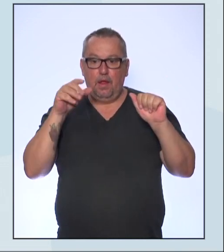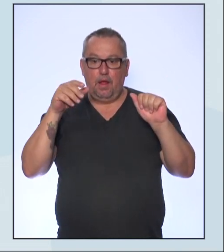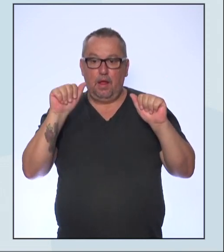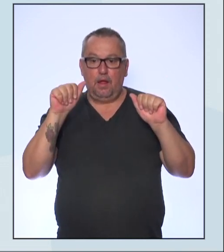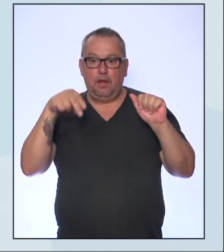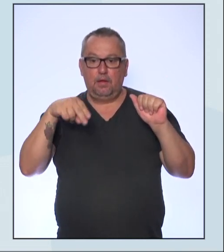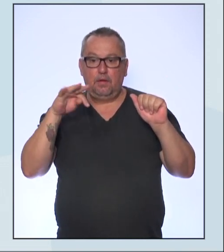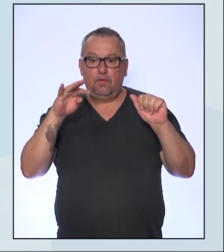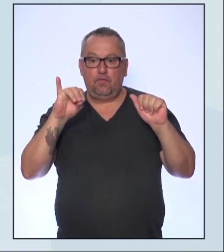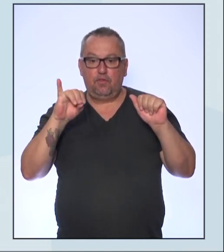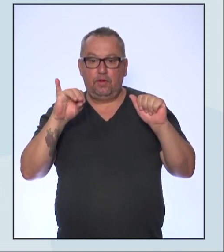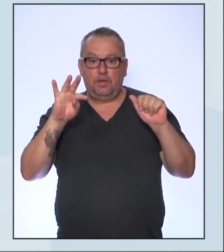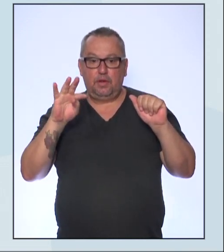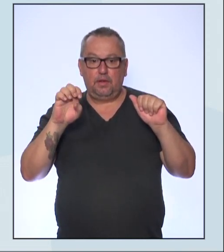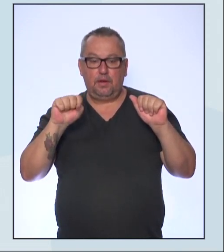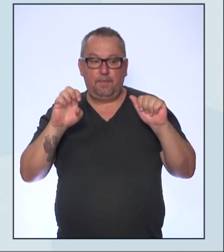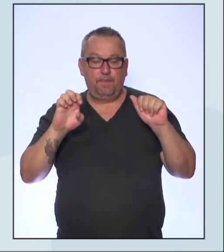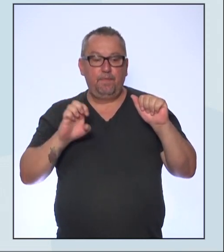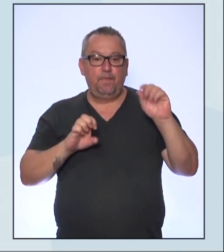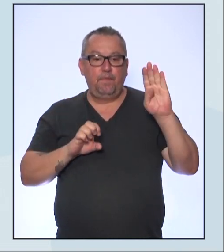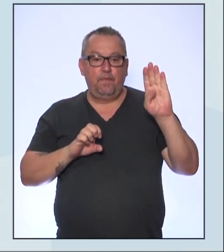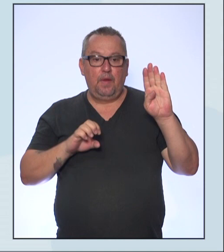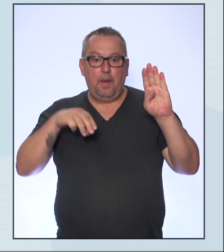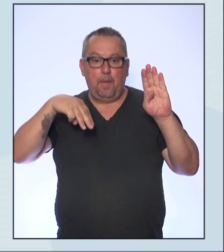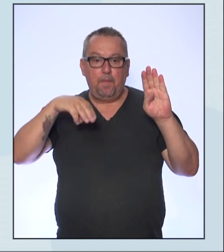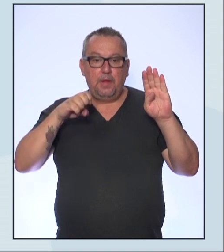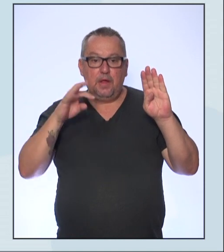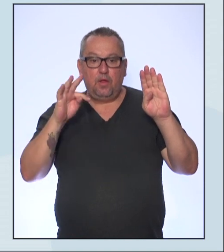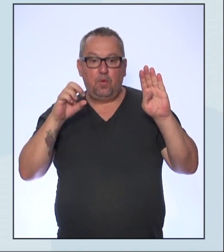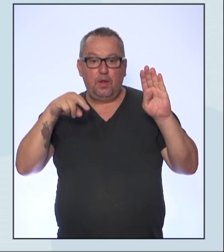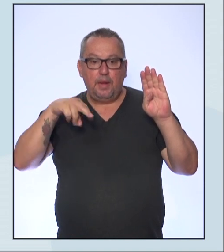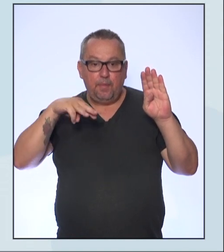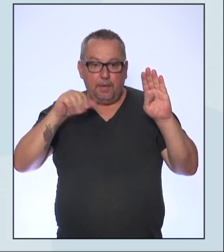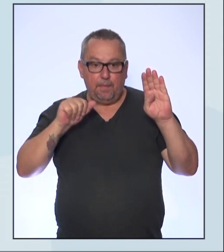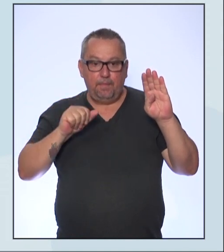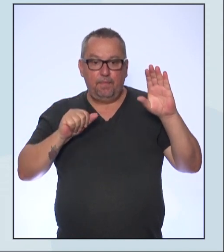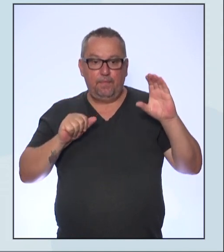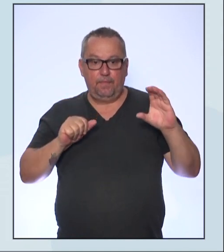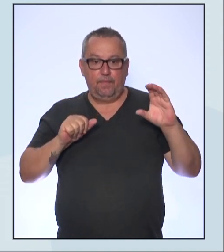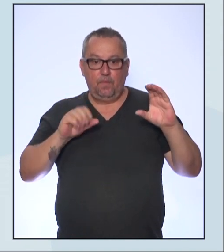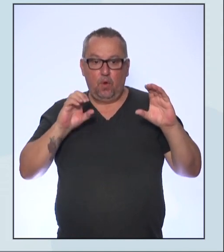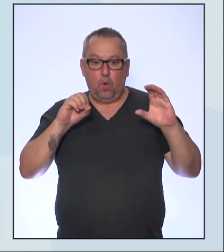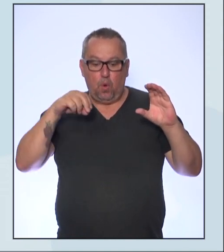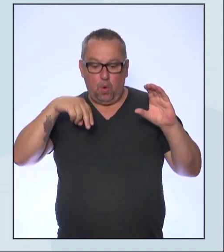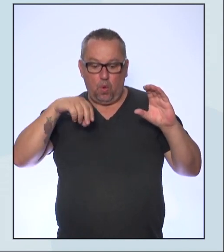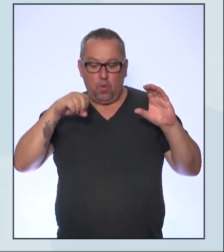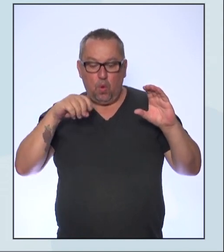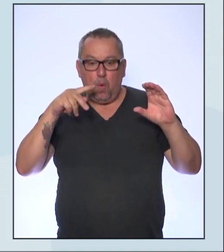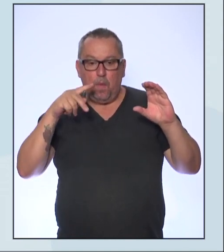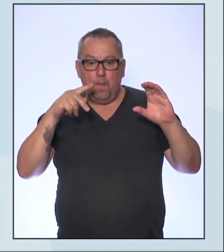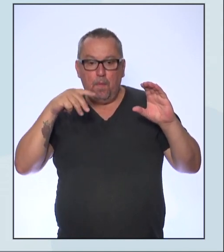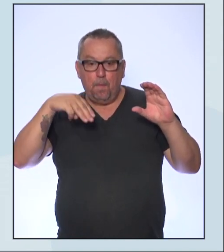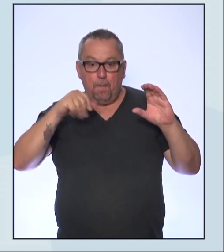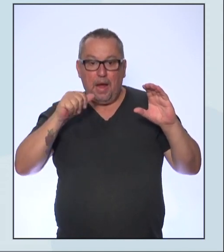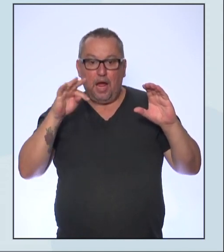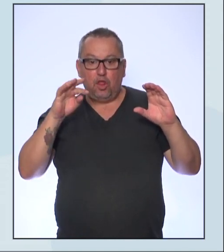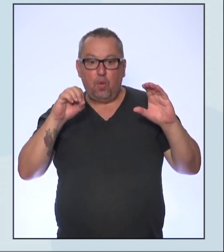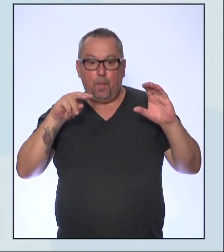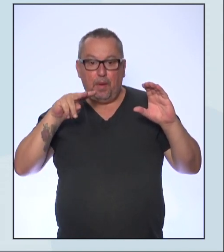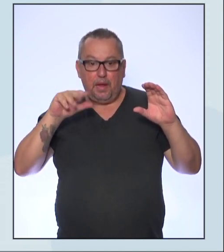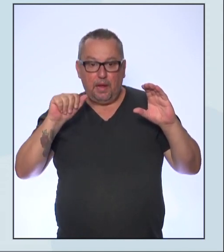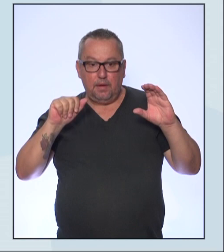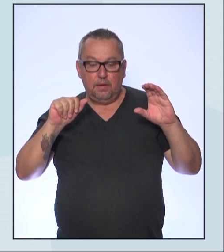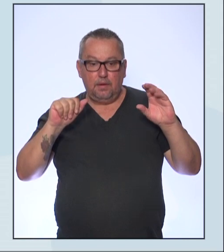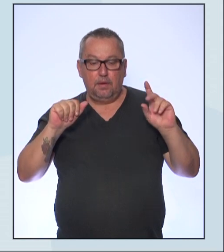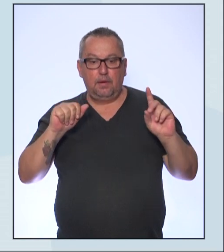antítese, letra B, metonímia, letra C, onomatopeia e